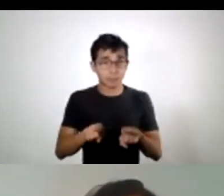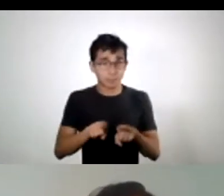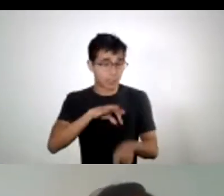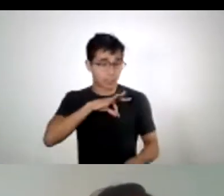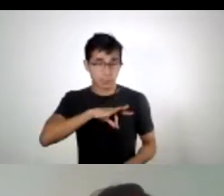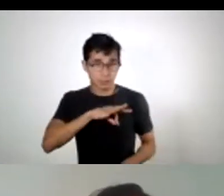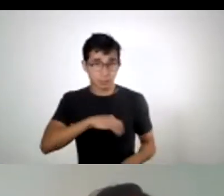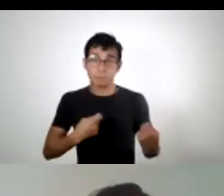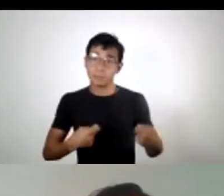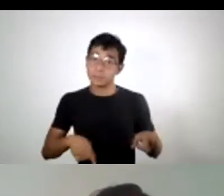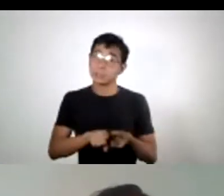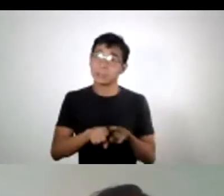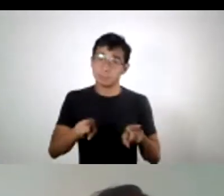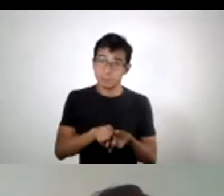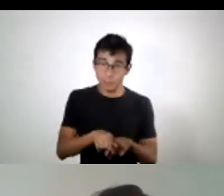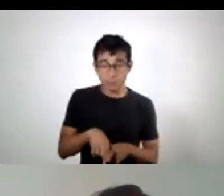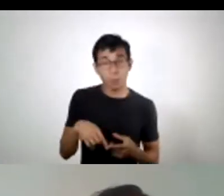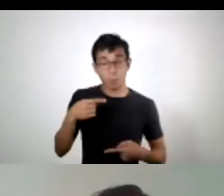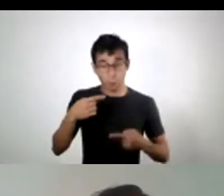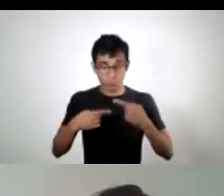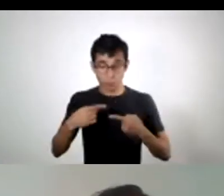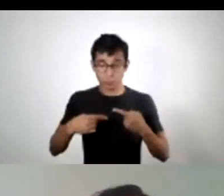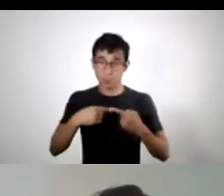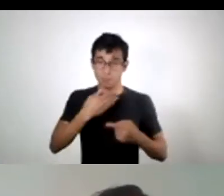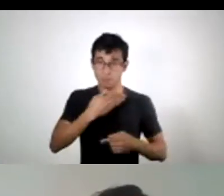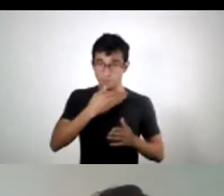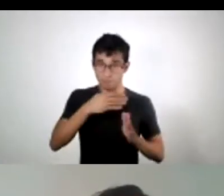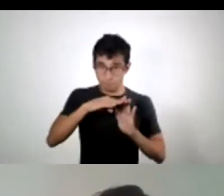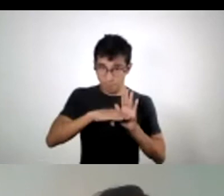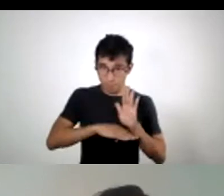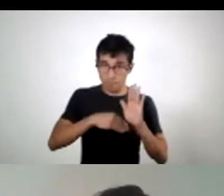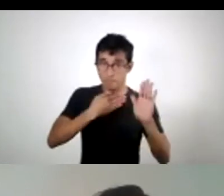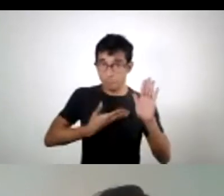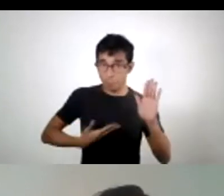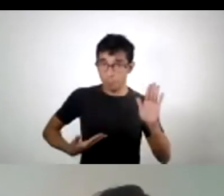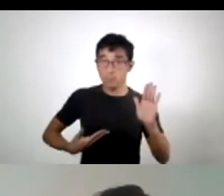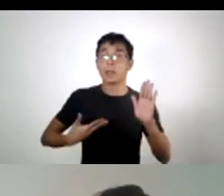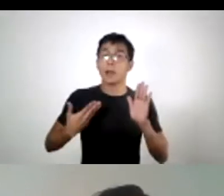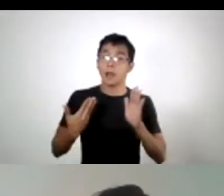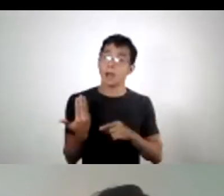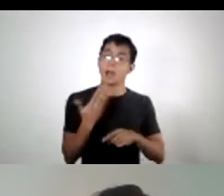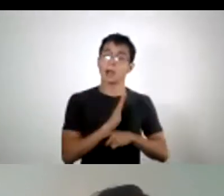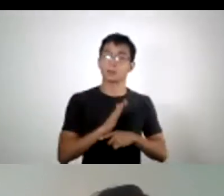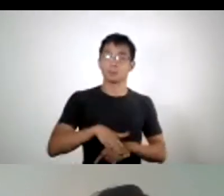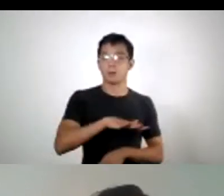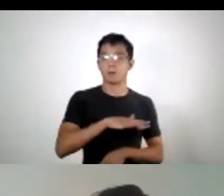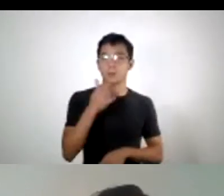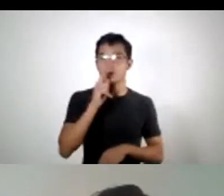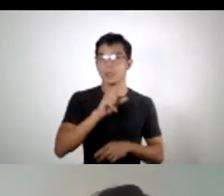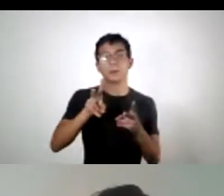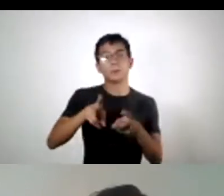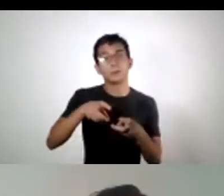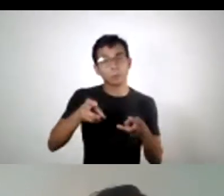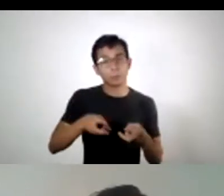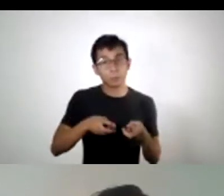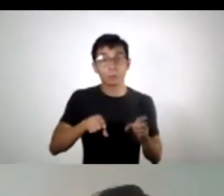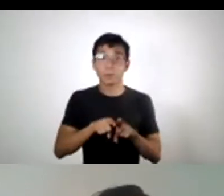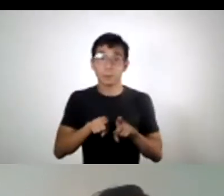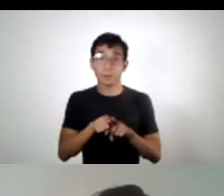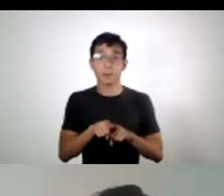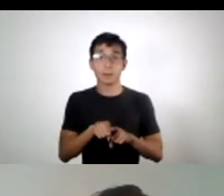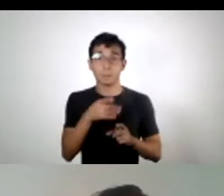que houvesse uma geração de renda e os jovens também, né? Ele tem os anseios também daquilo que ele vê